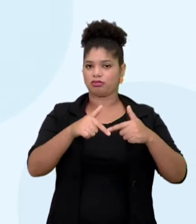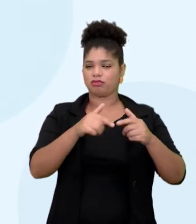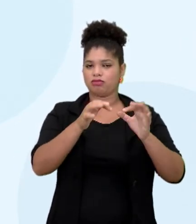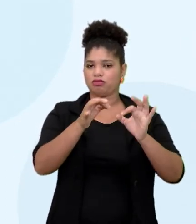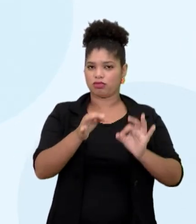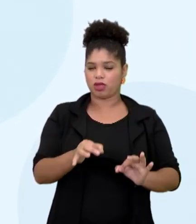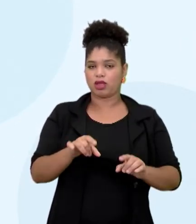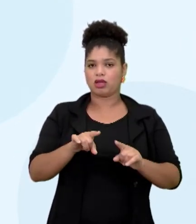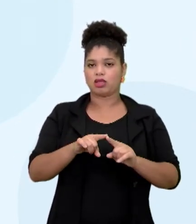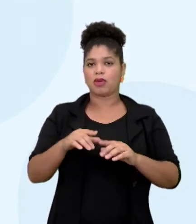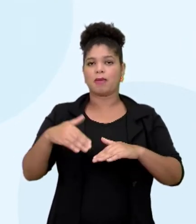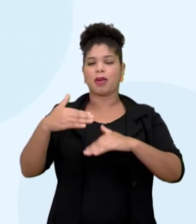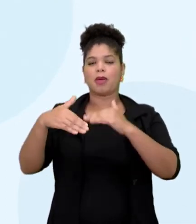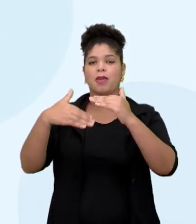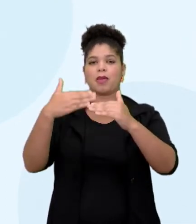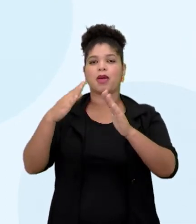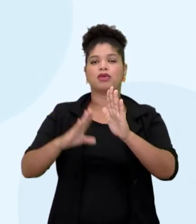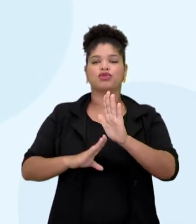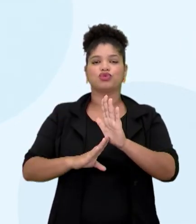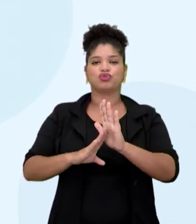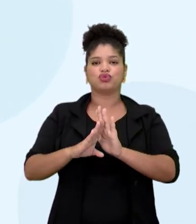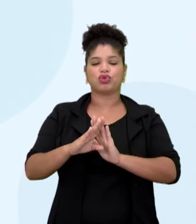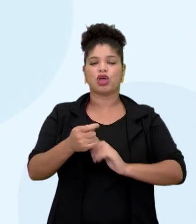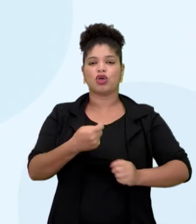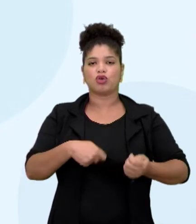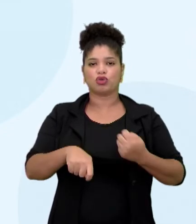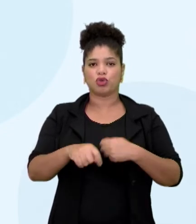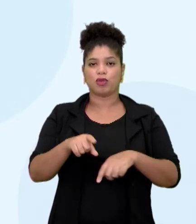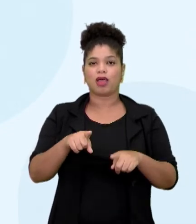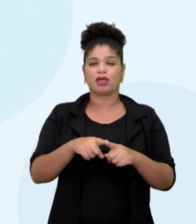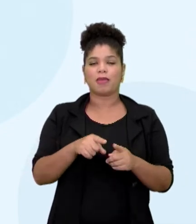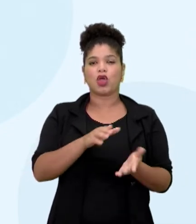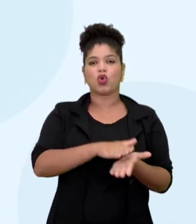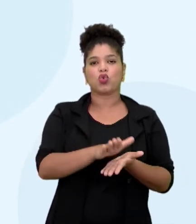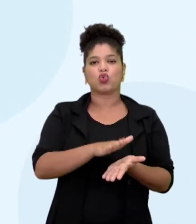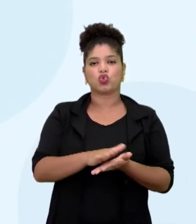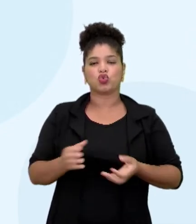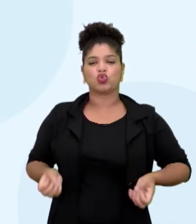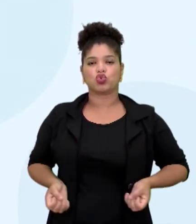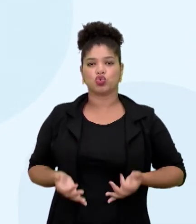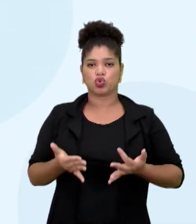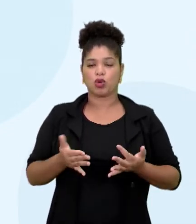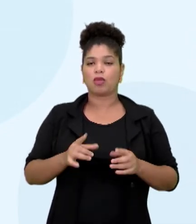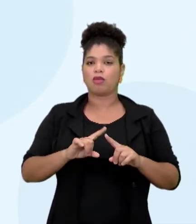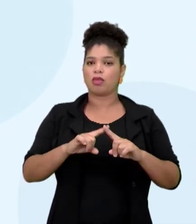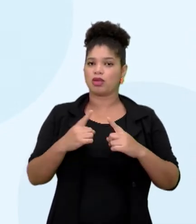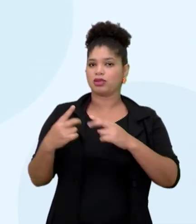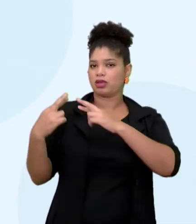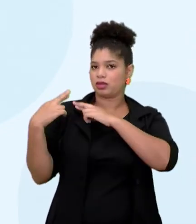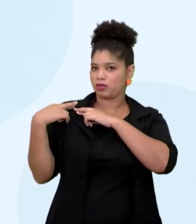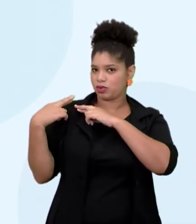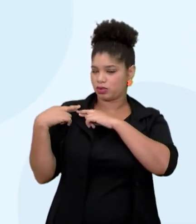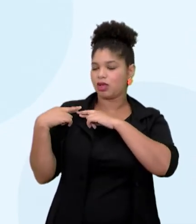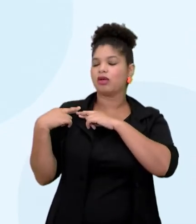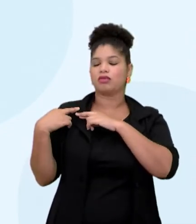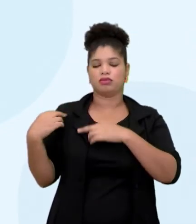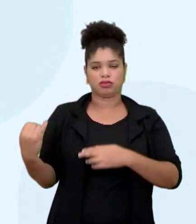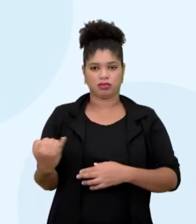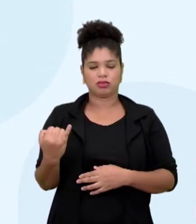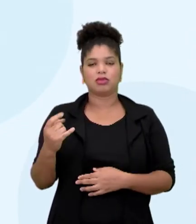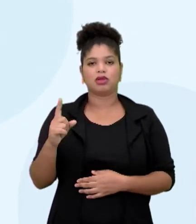crescimento econômico, consumo e produção responsáveis. Esse aqui é o mais importante, turma. Consumo e produção responsável. a gente vai